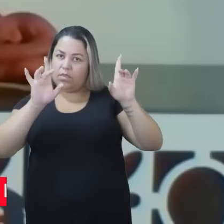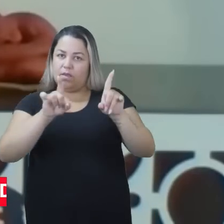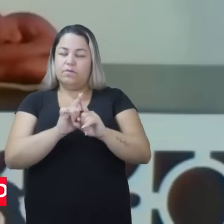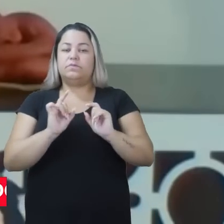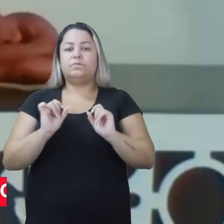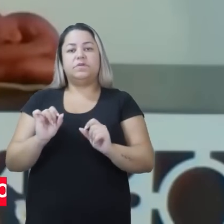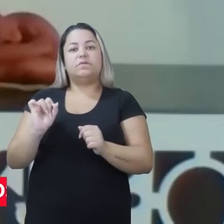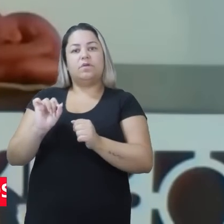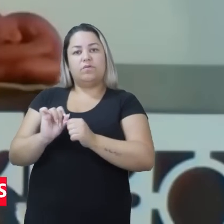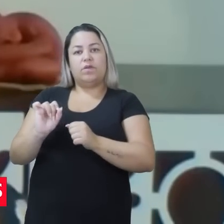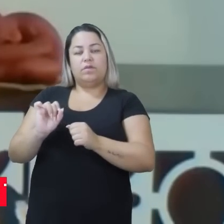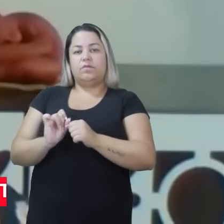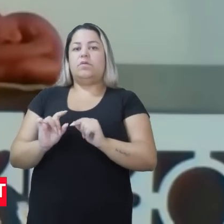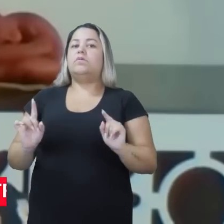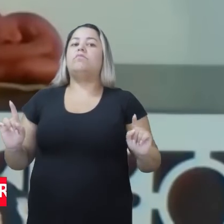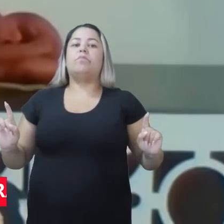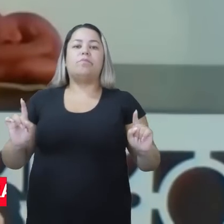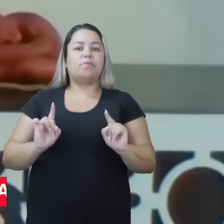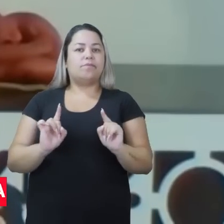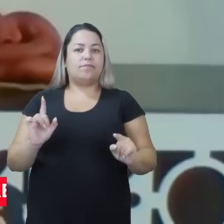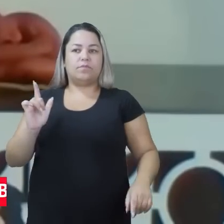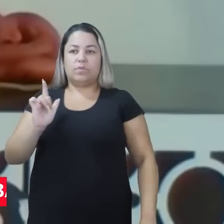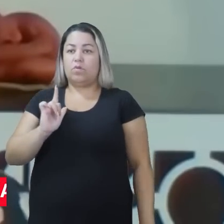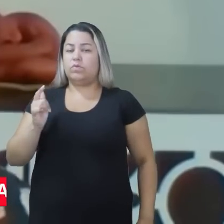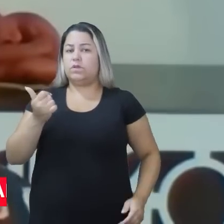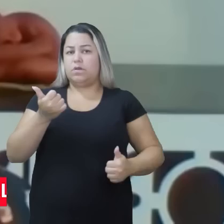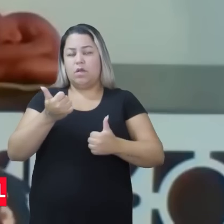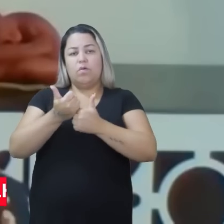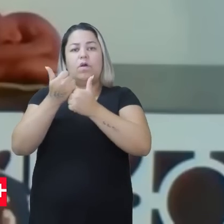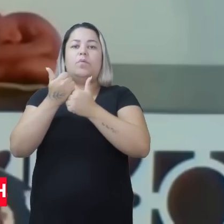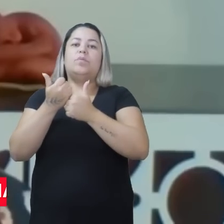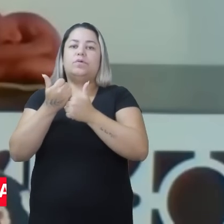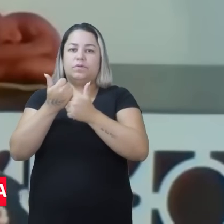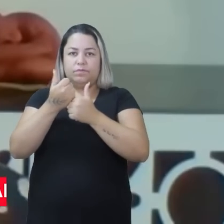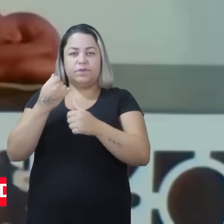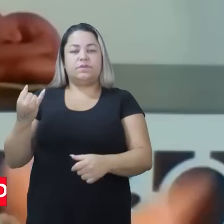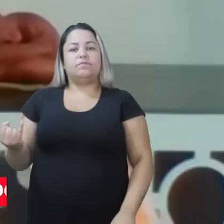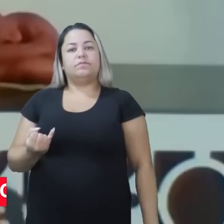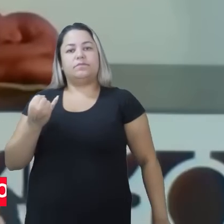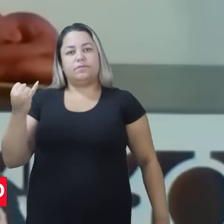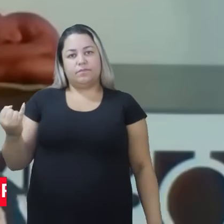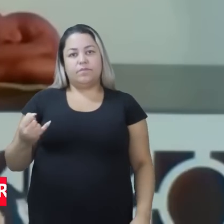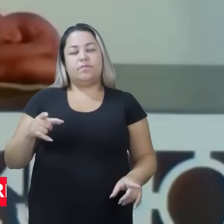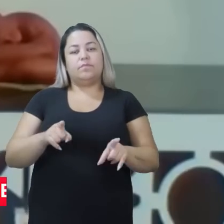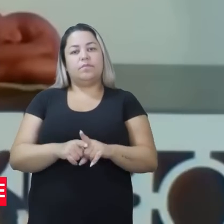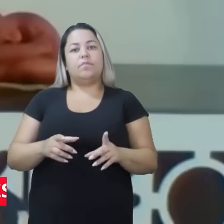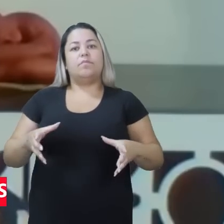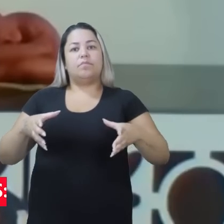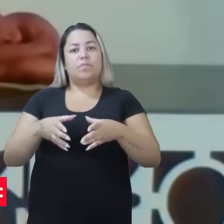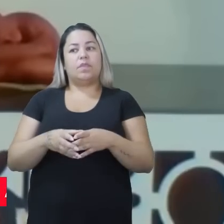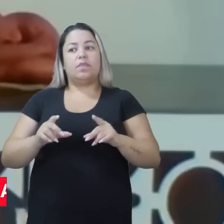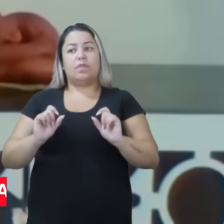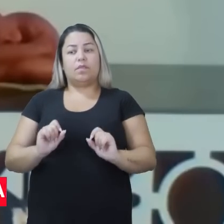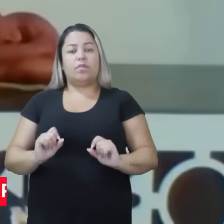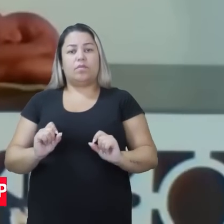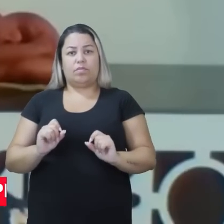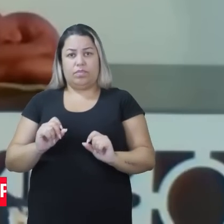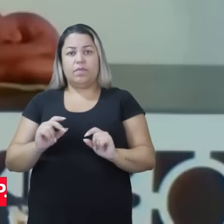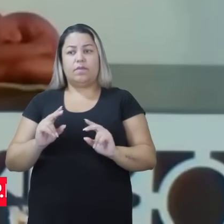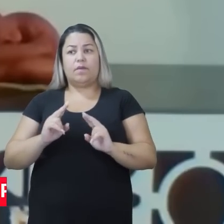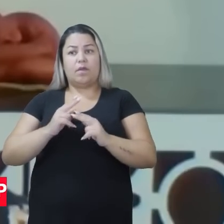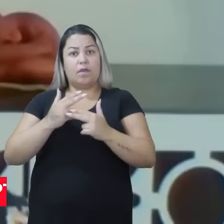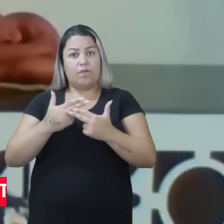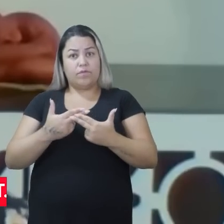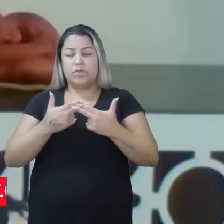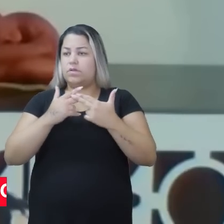para isso, ele não terá o apoio fundamental do conjunto das Forças Armadas. E, efetivamente,